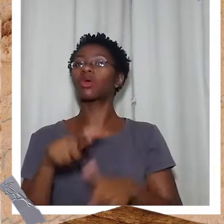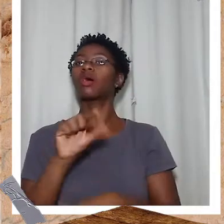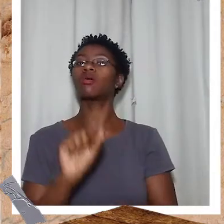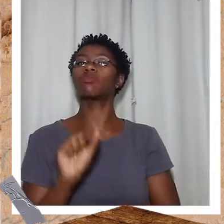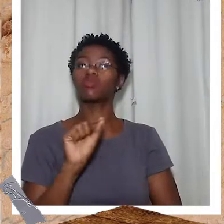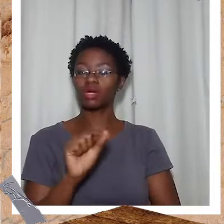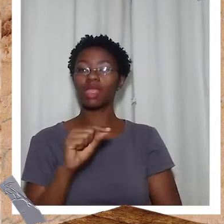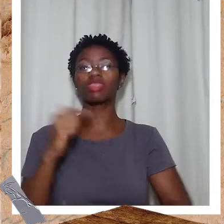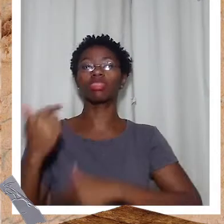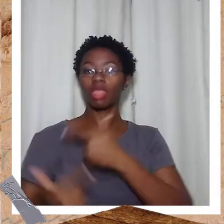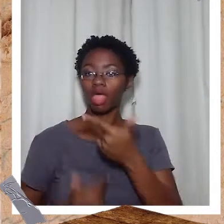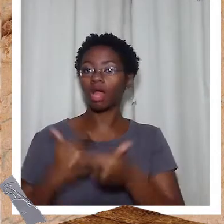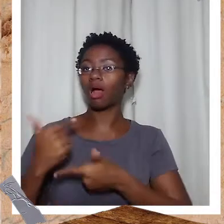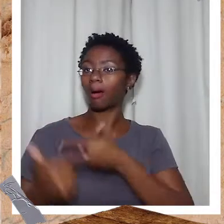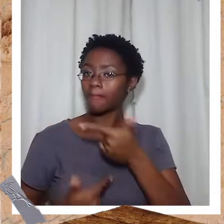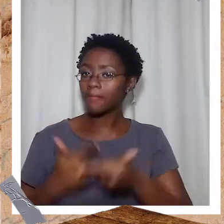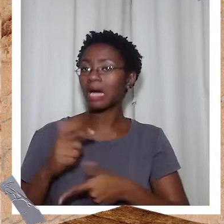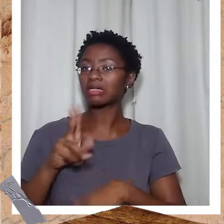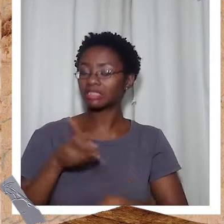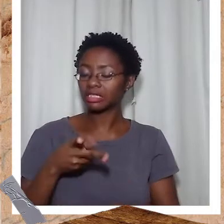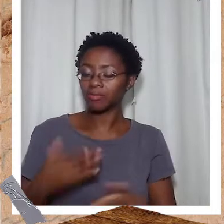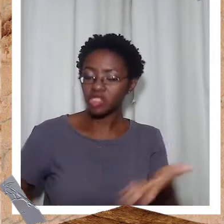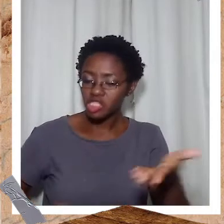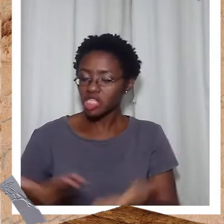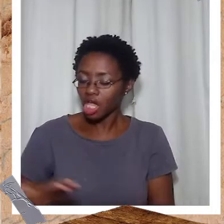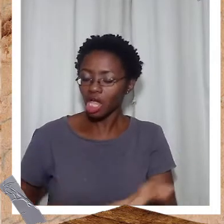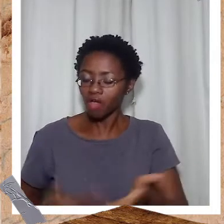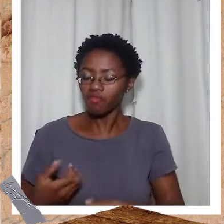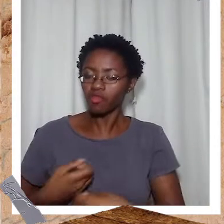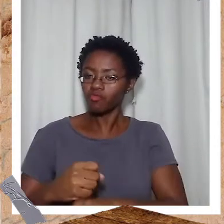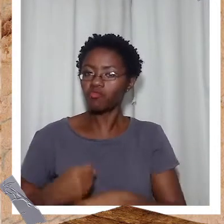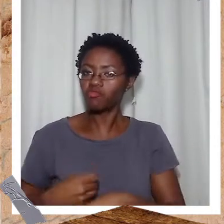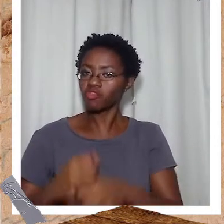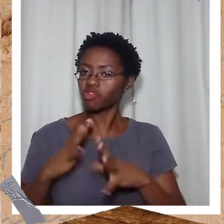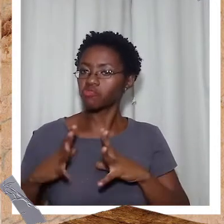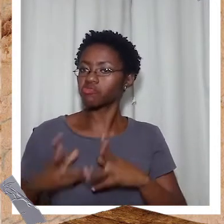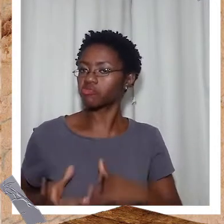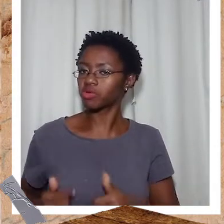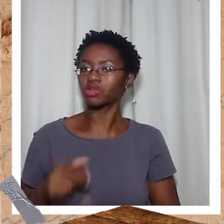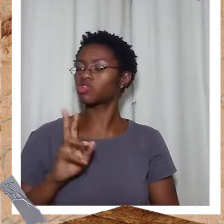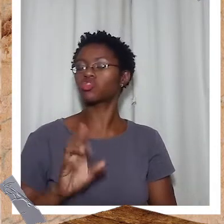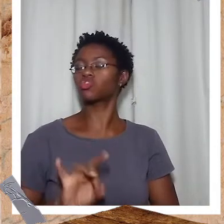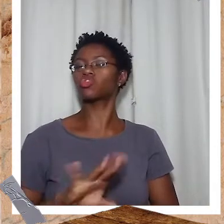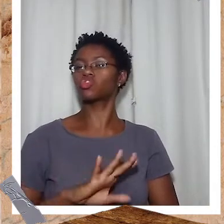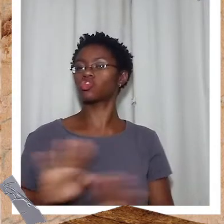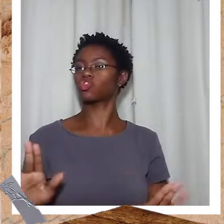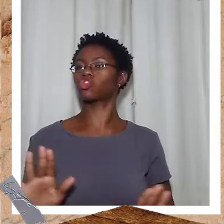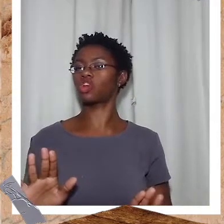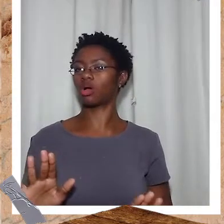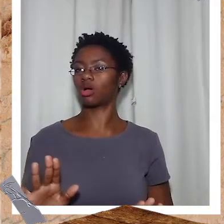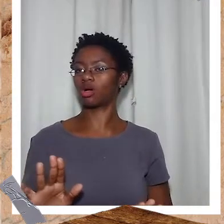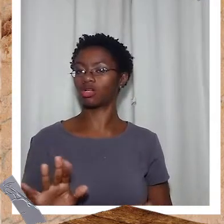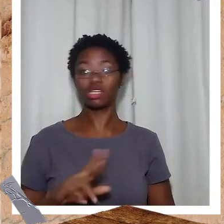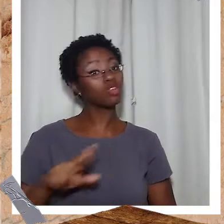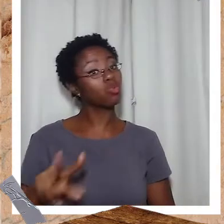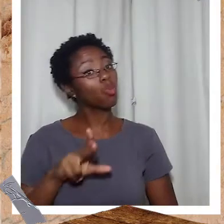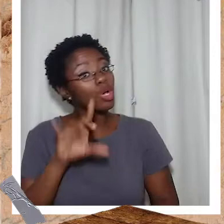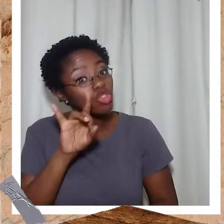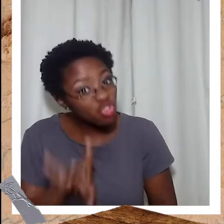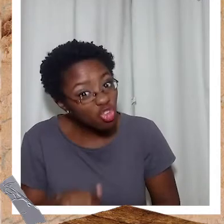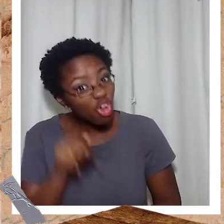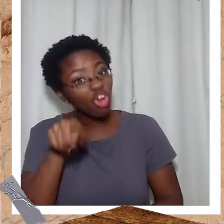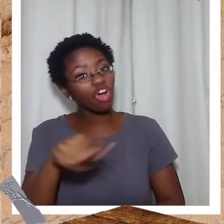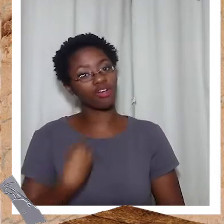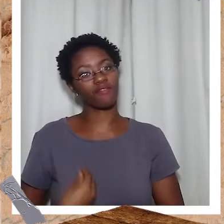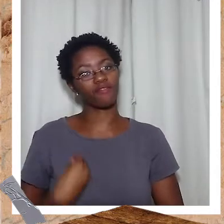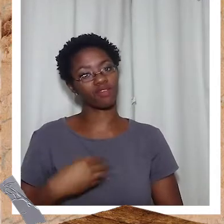uma trabalhadora, uma doméstica ou coisa parecida que, na verdade, atravessa a vida da Carolina,